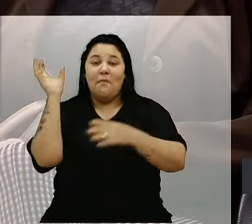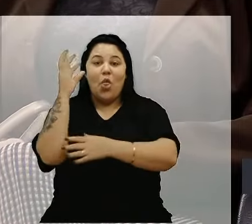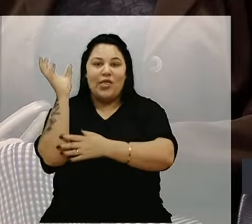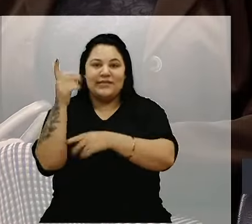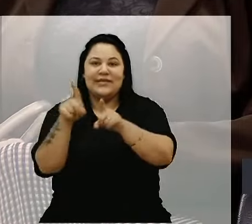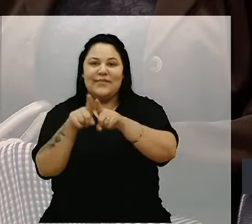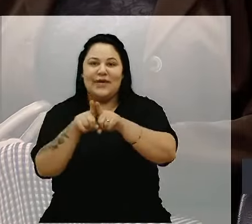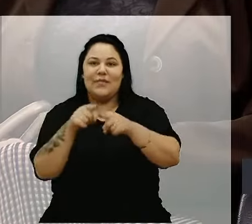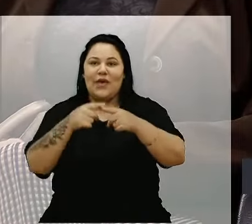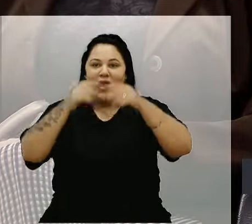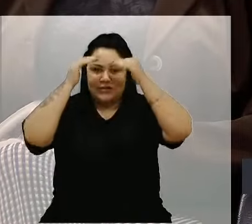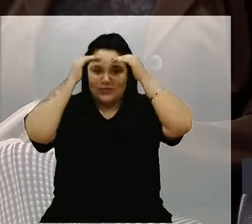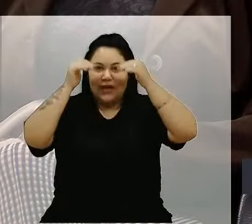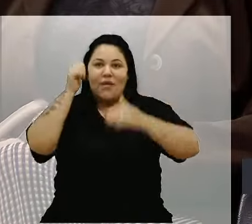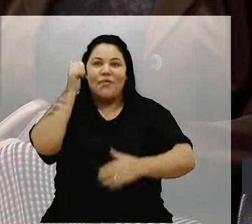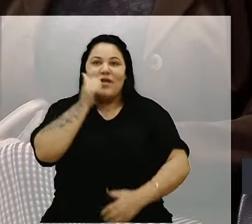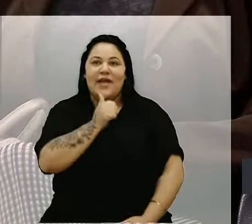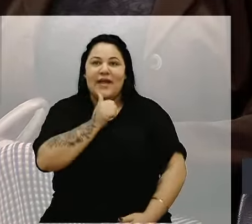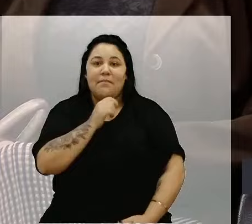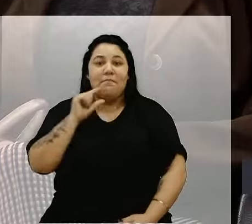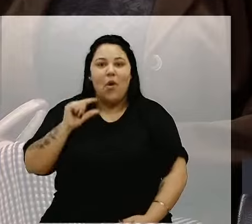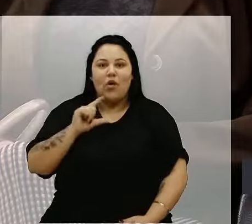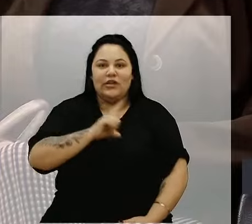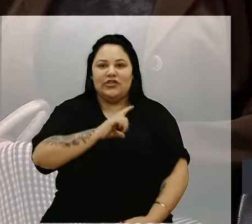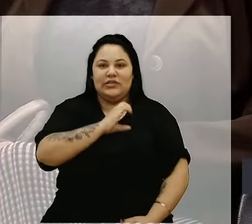naquela época tinham CNH.